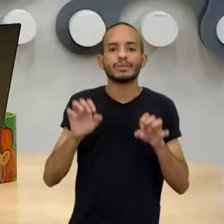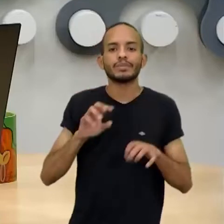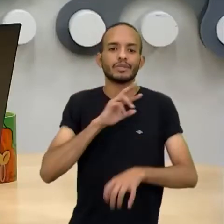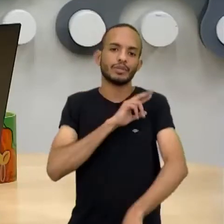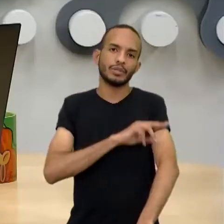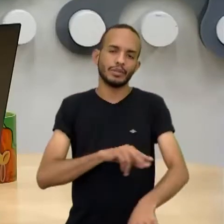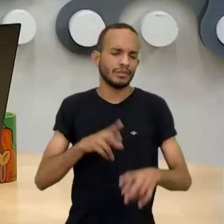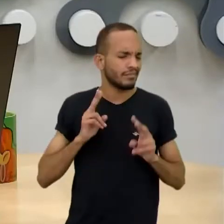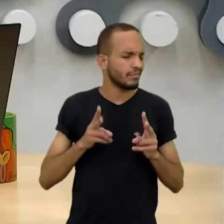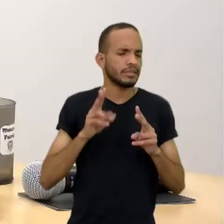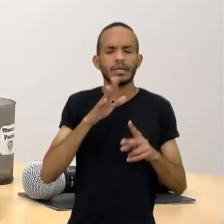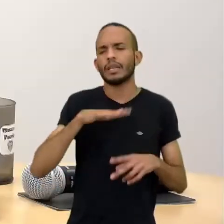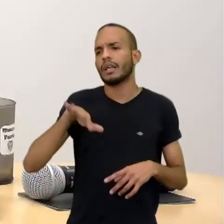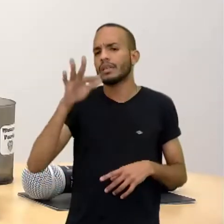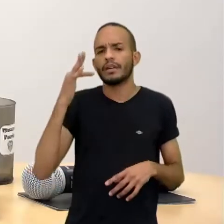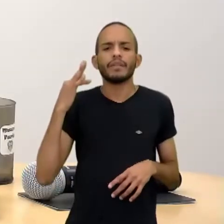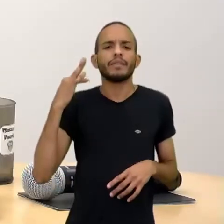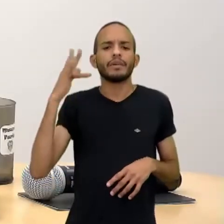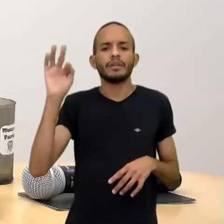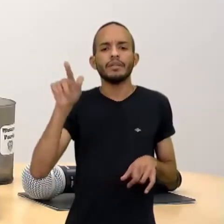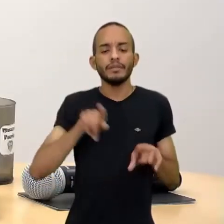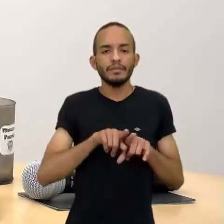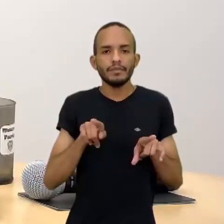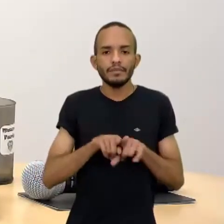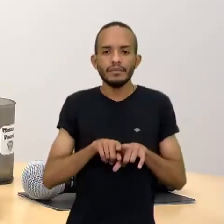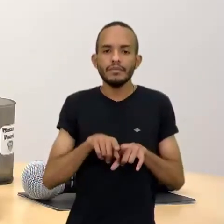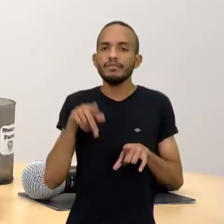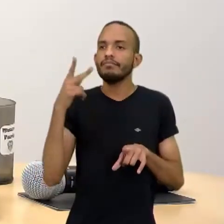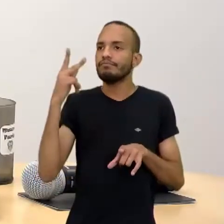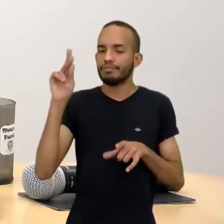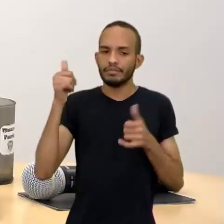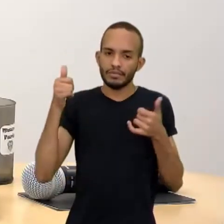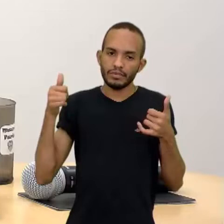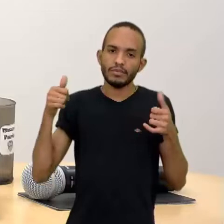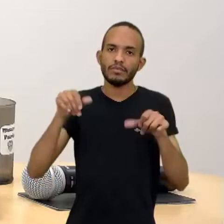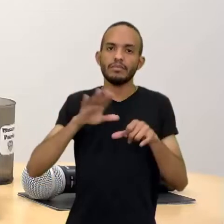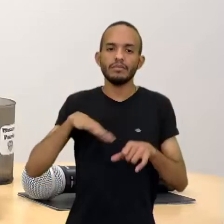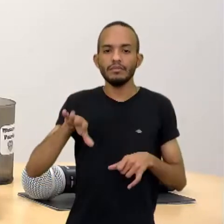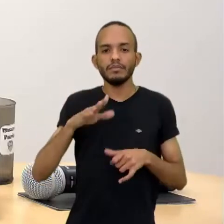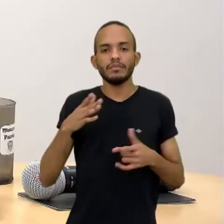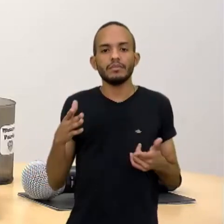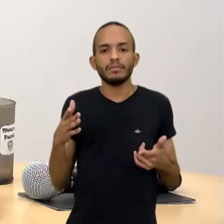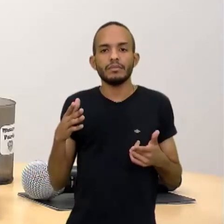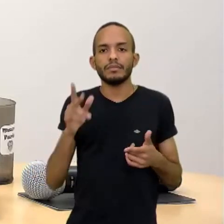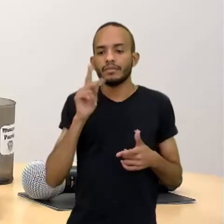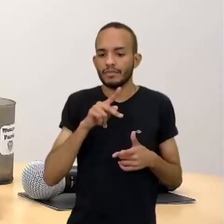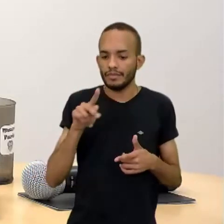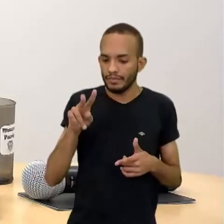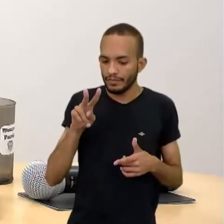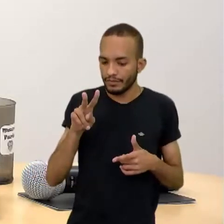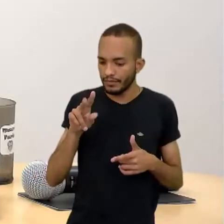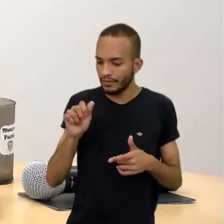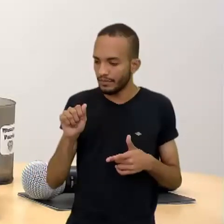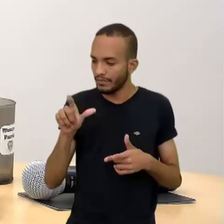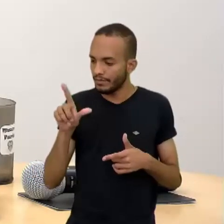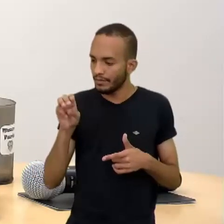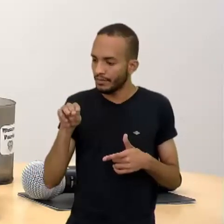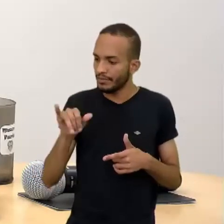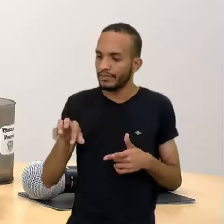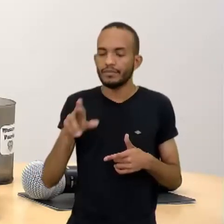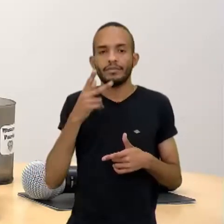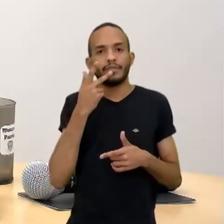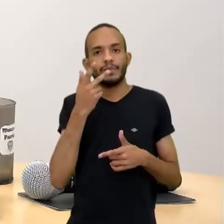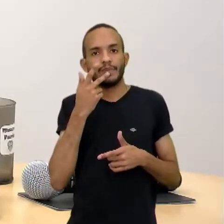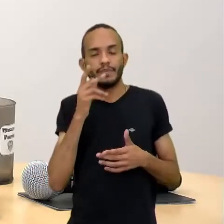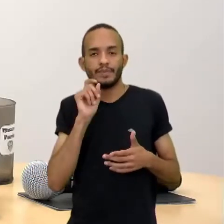violência continuou, né? Aliás, ela até piorou, né? Na aula hoje com o professor Valmir e Filmar, a gente falou isso. É